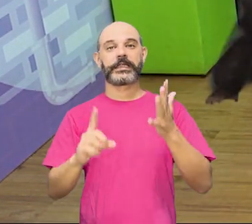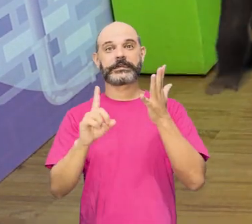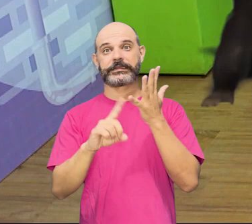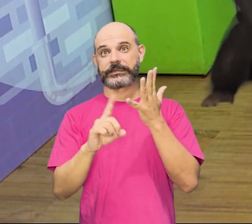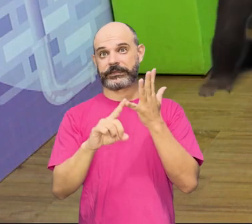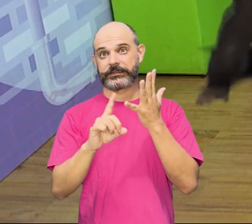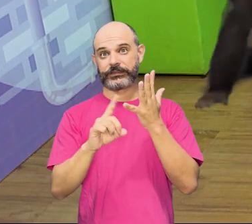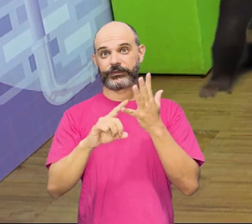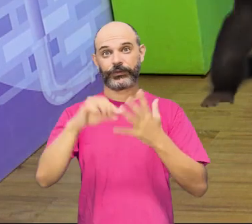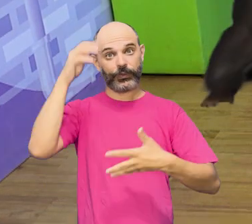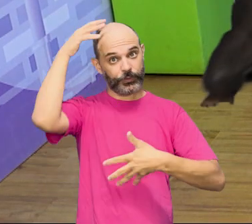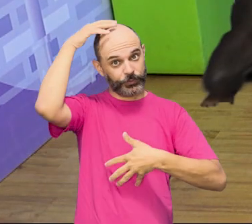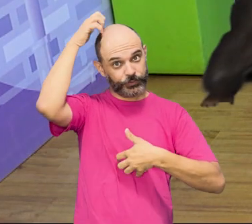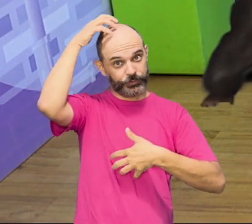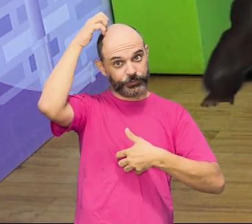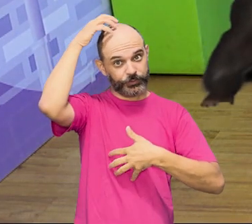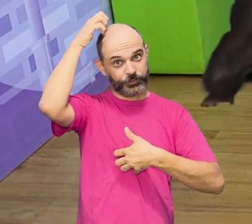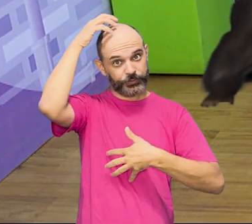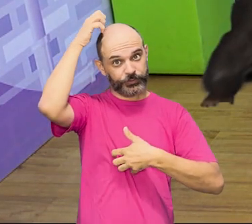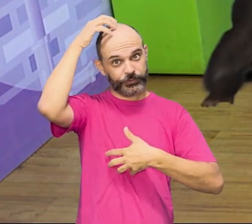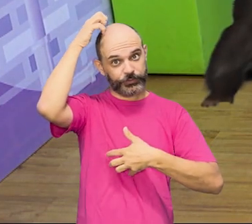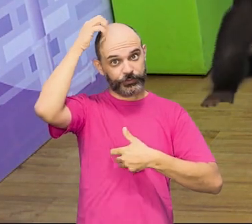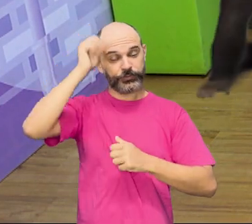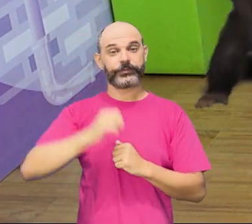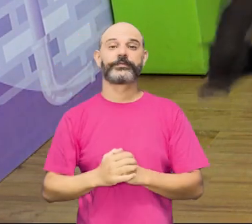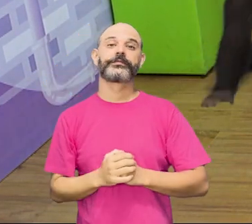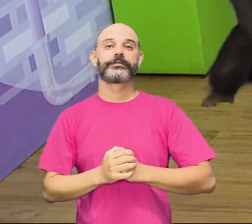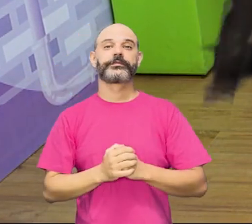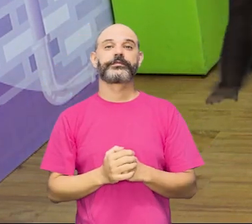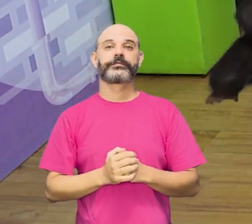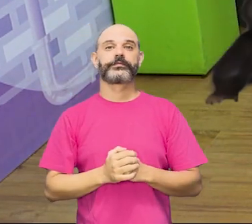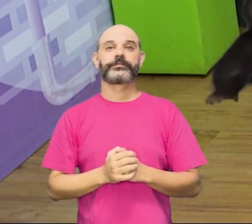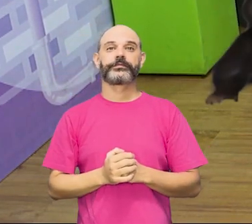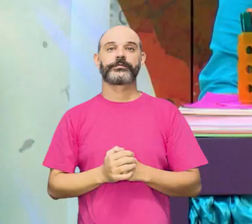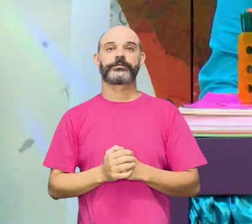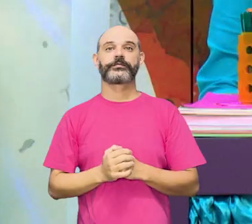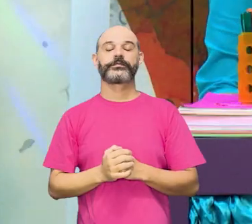Número 5. Chimpanzés.